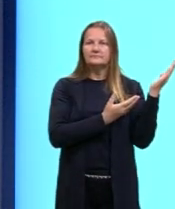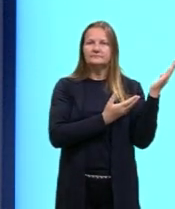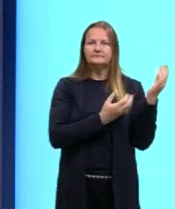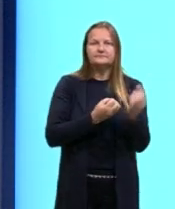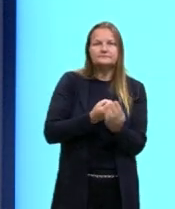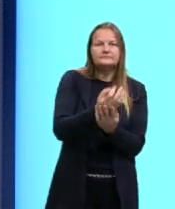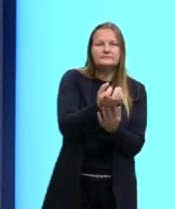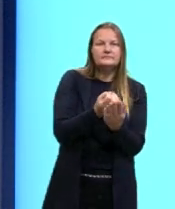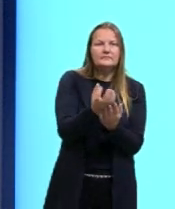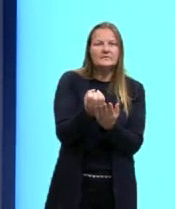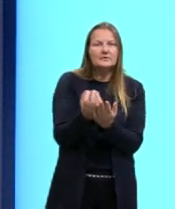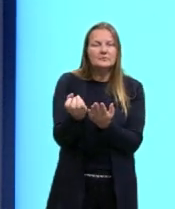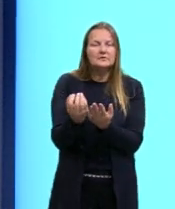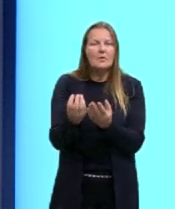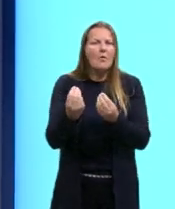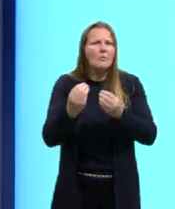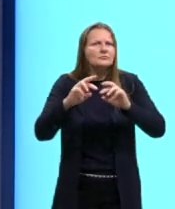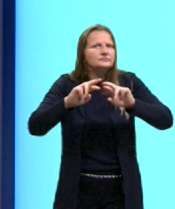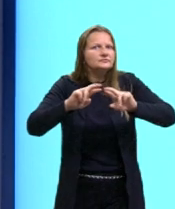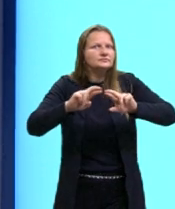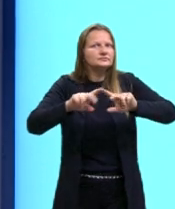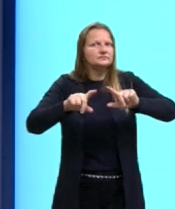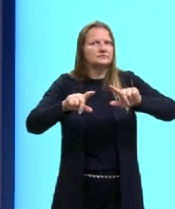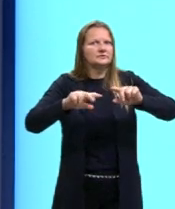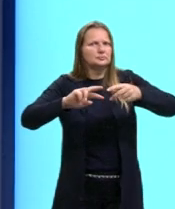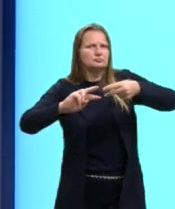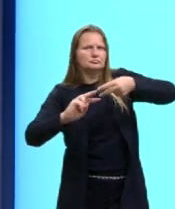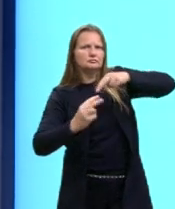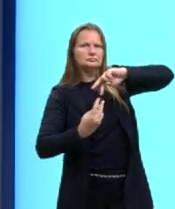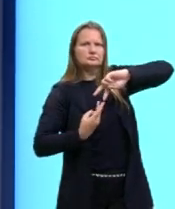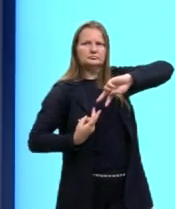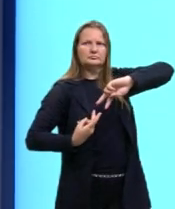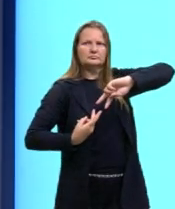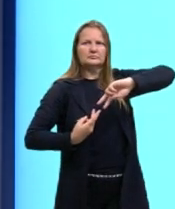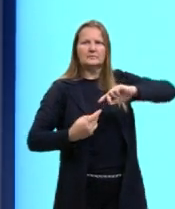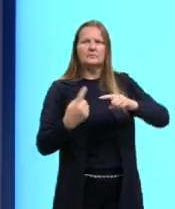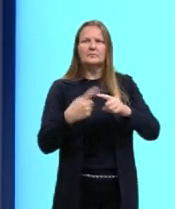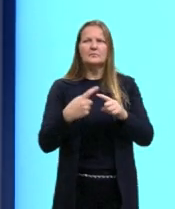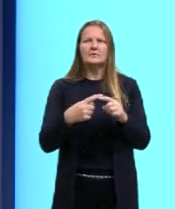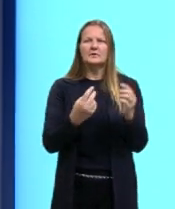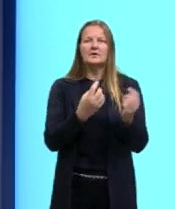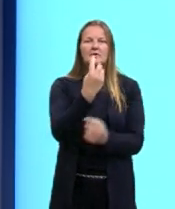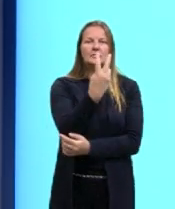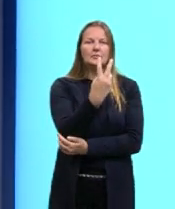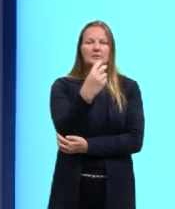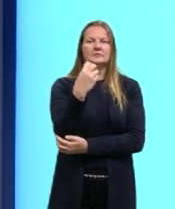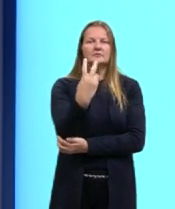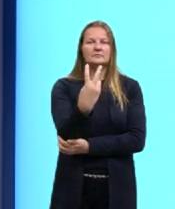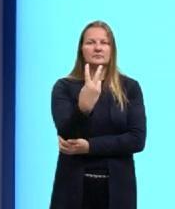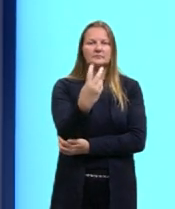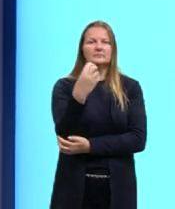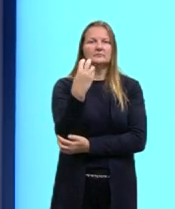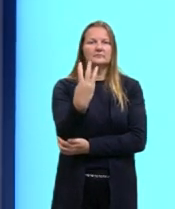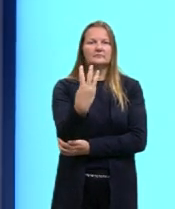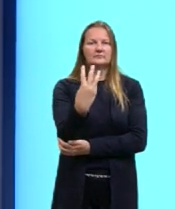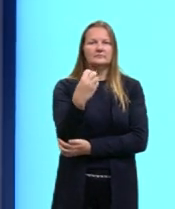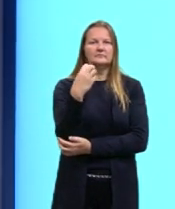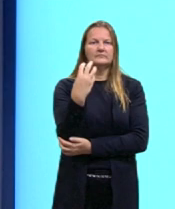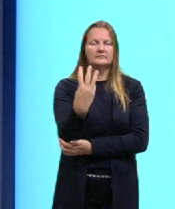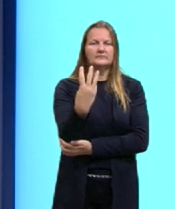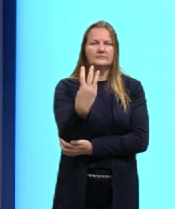distorcida porque nós vamos ter o seguintes números 2 2 3